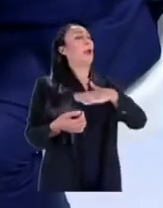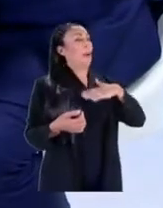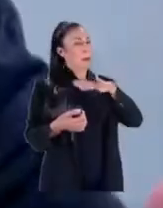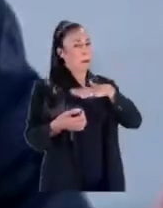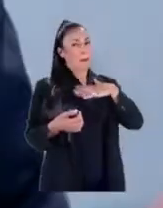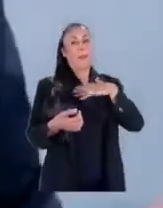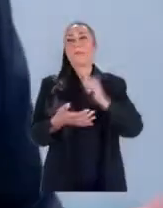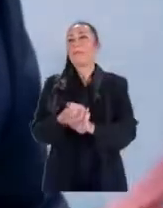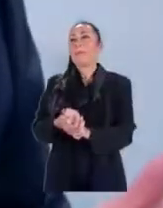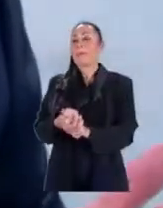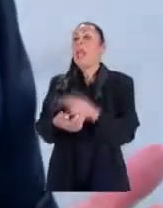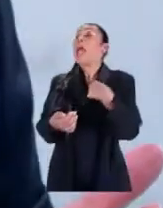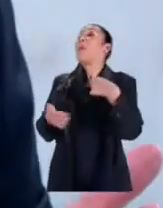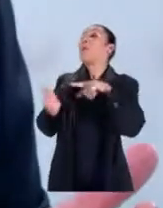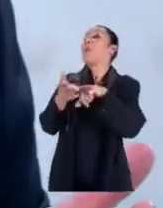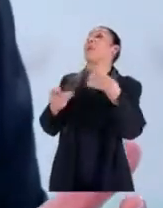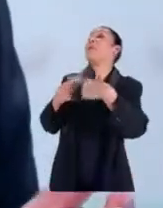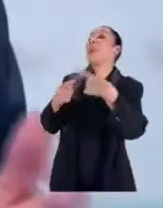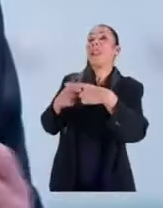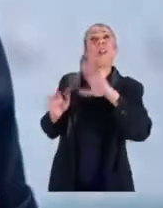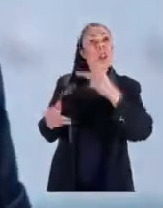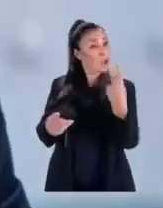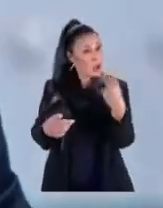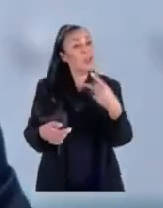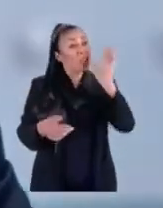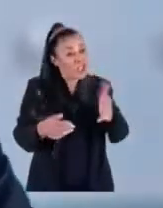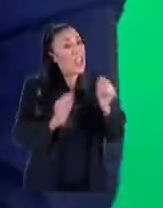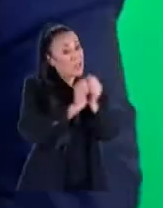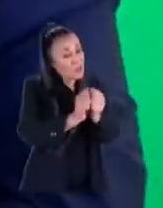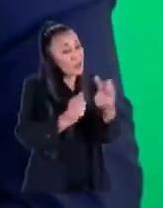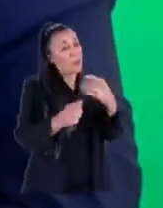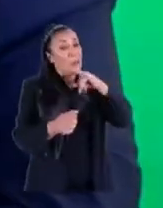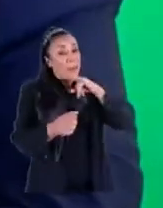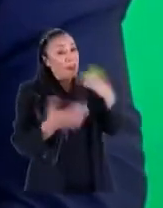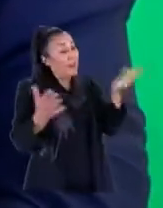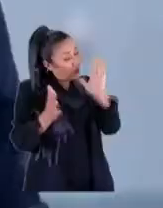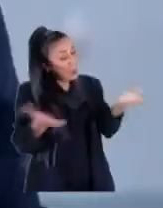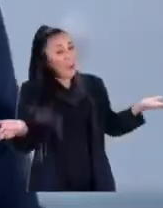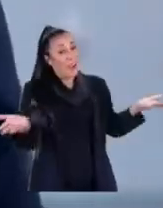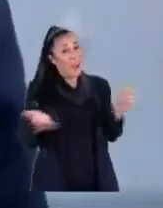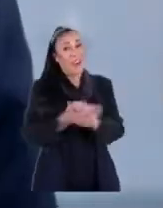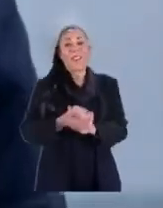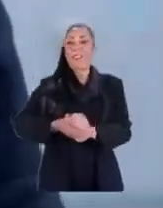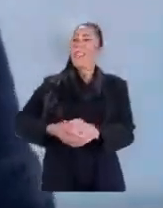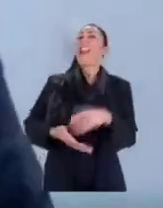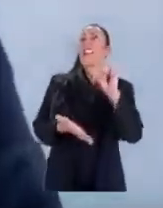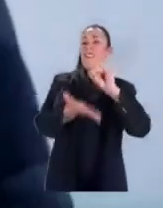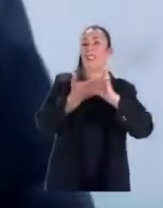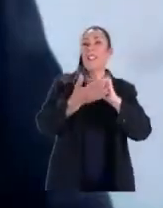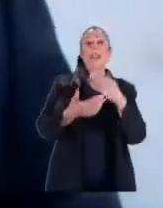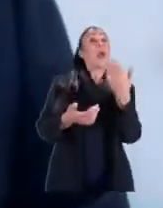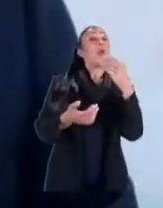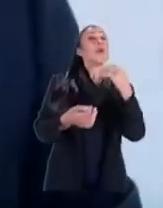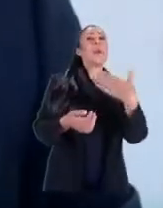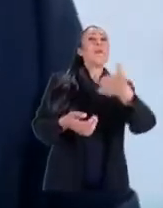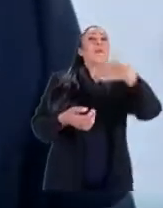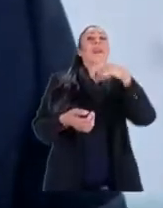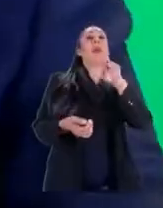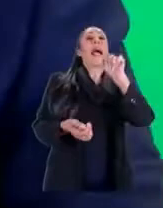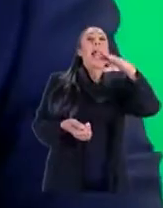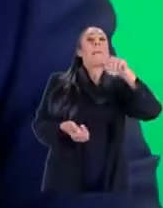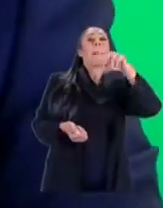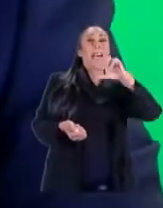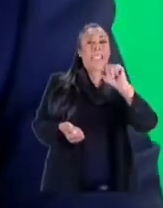perguntar assim, porque... Nós já tomamos junto na sua casa, claro, lá no Alto da Lapa, onde eu comi a melhor rabada.